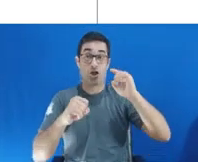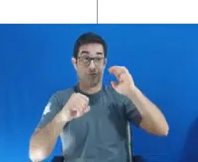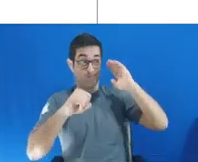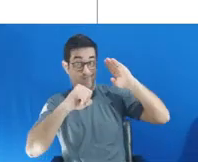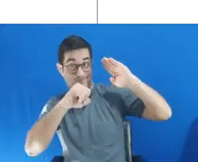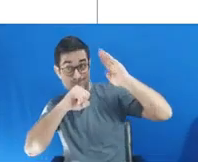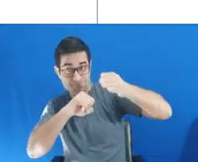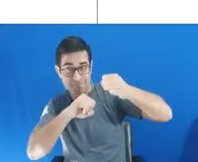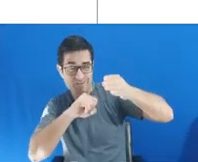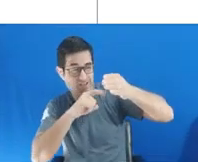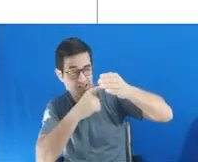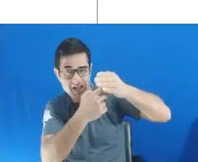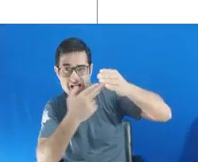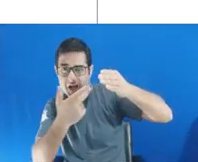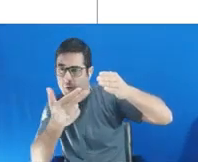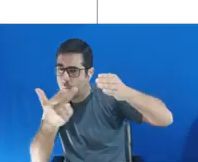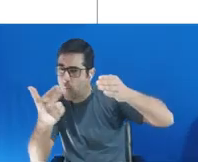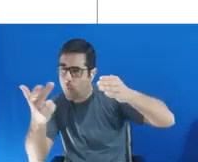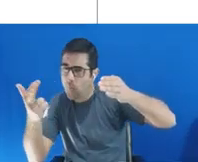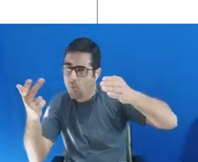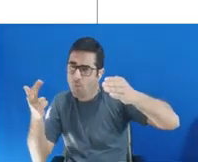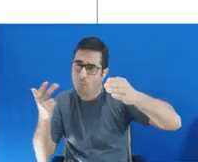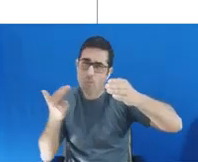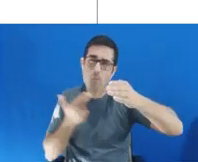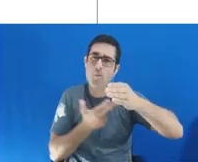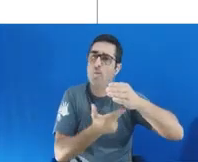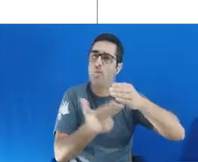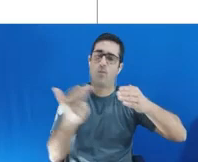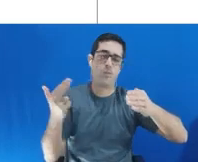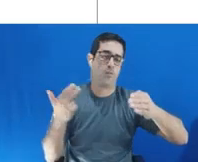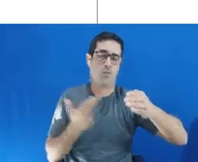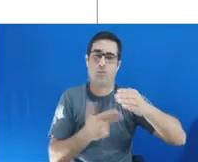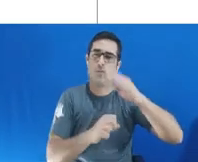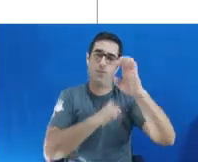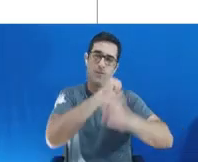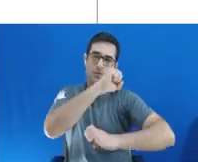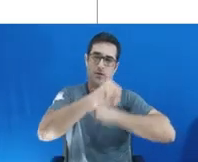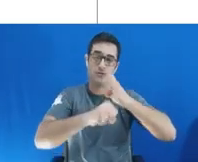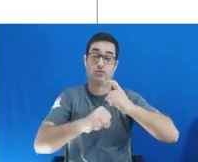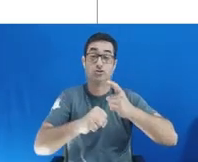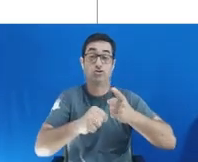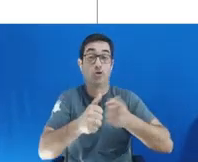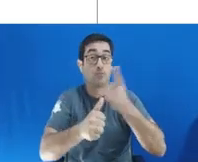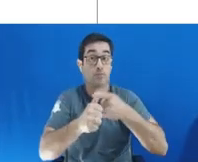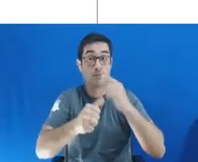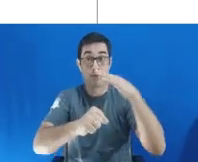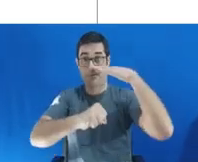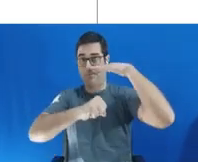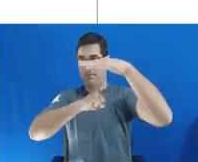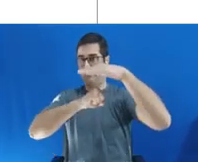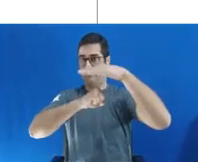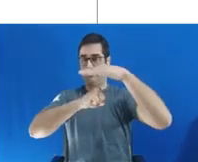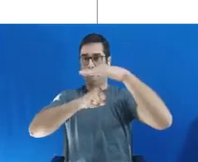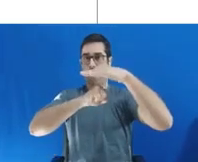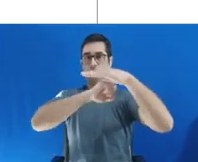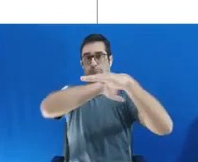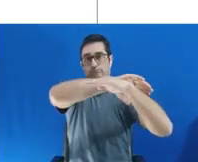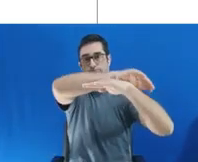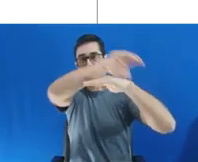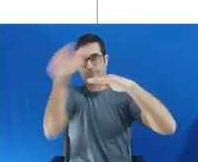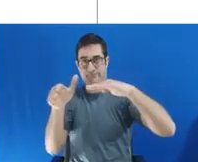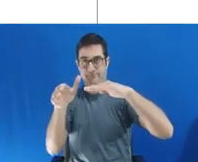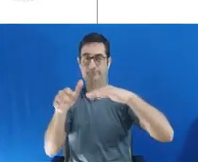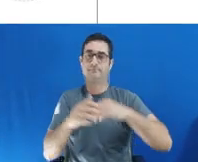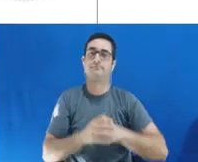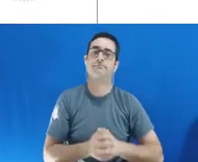blindagem permanece sendo igual para todos. Ele só tem o primeiro nível como blindagem.